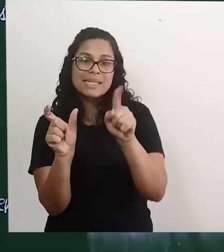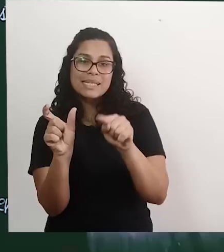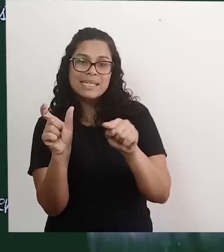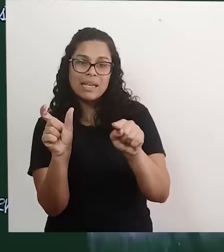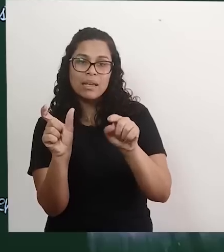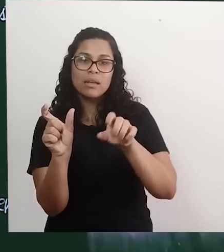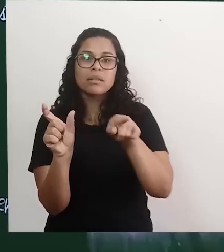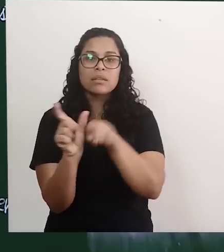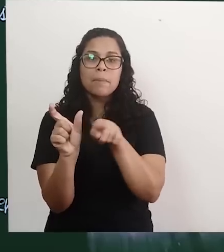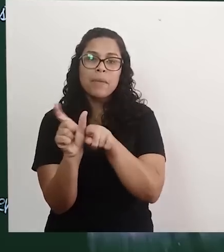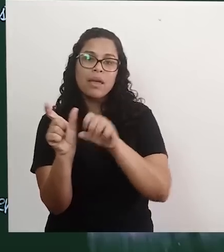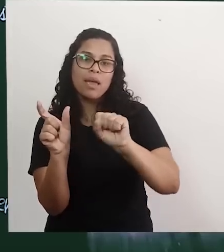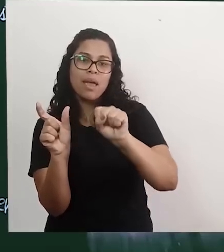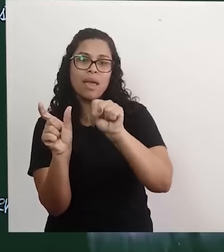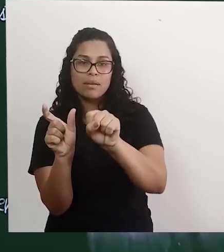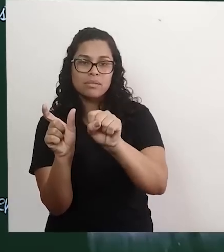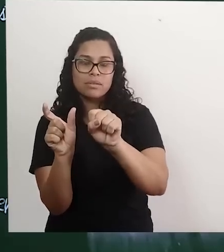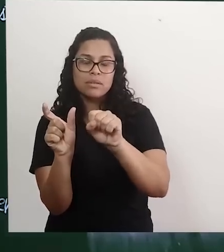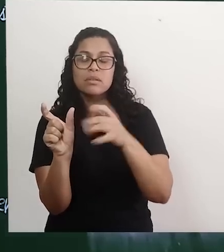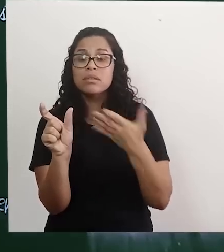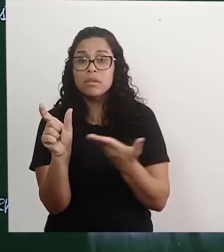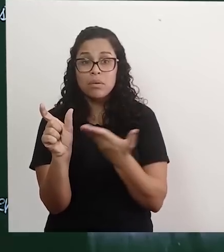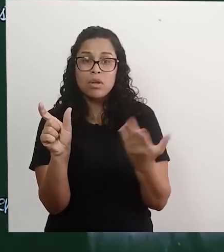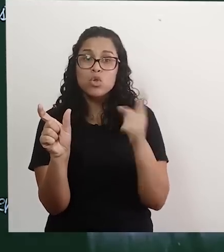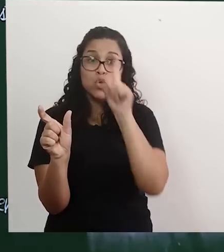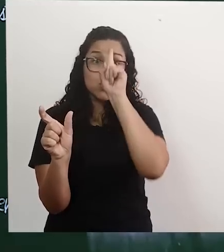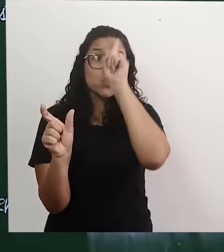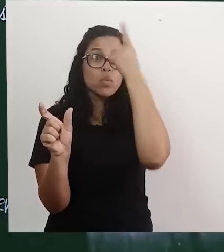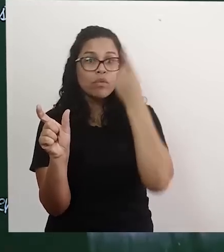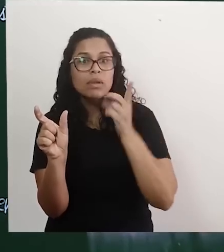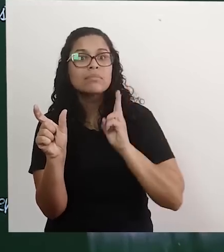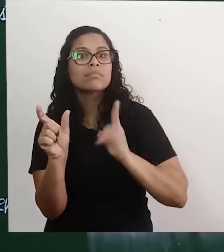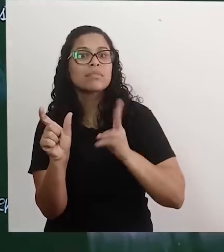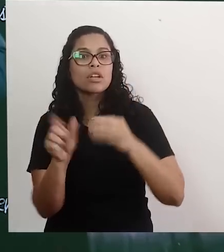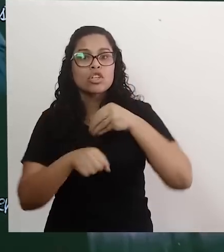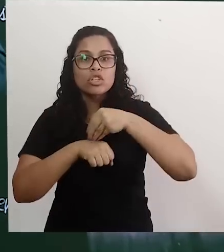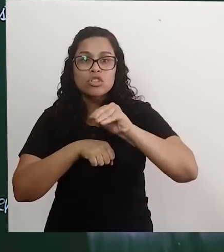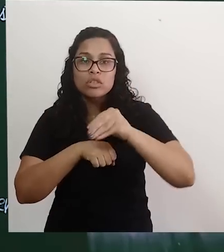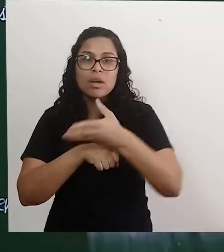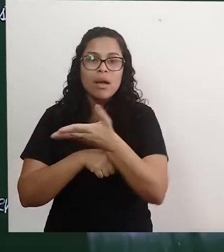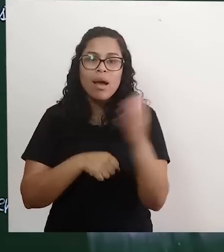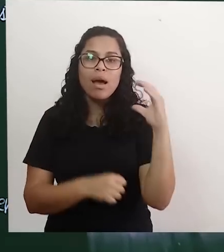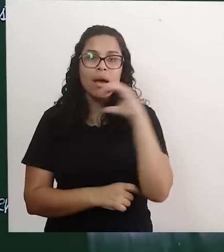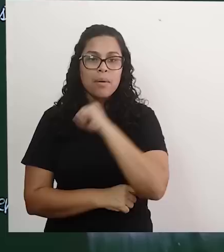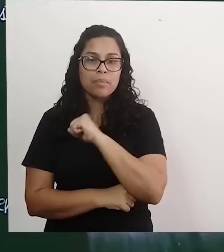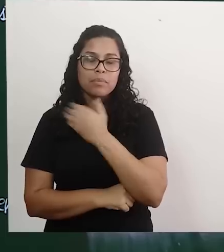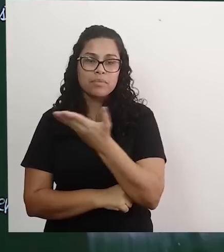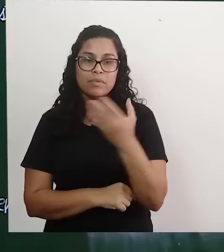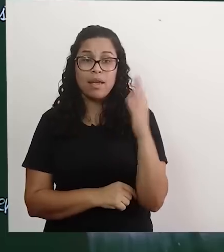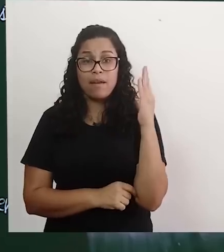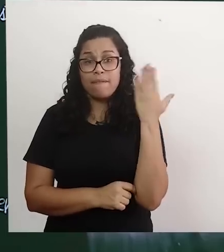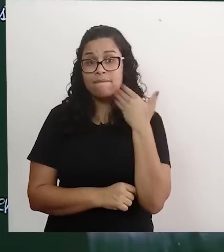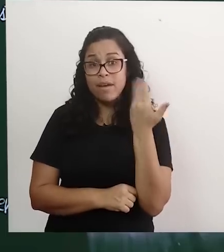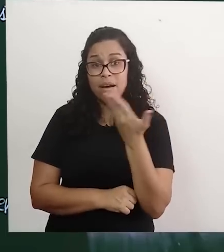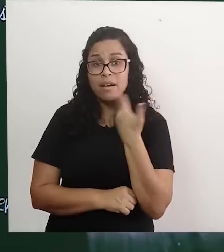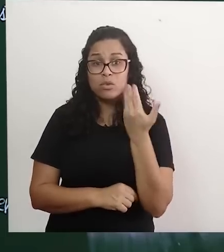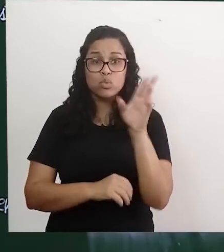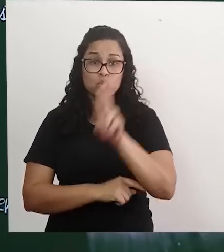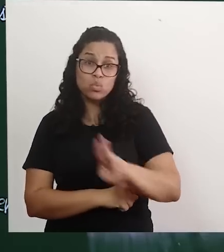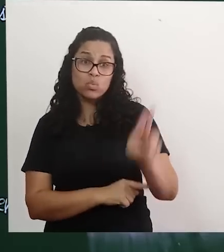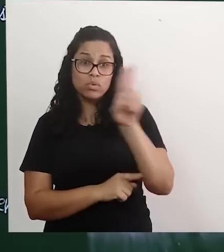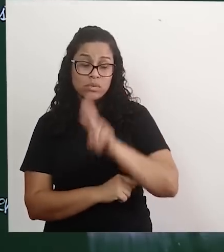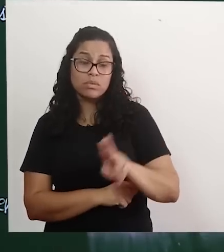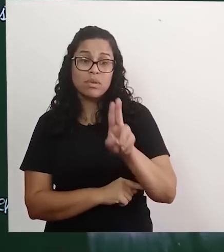com s. Bom, esses geram muita dúvida. Uma dica rápida que eu posso dar para você, para facilitar a